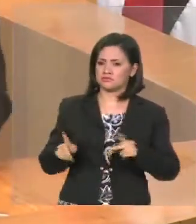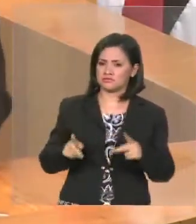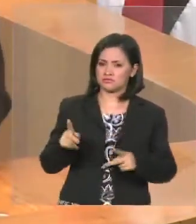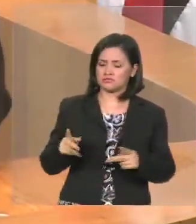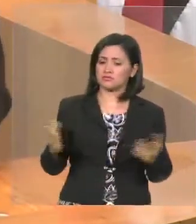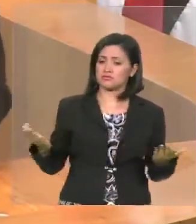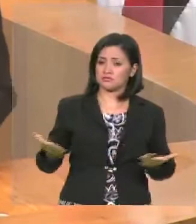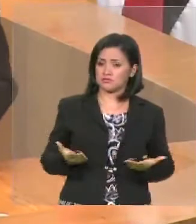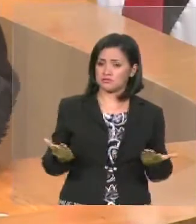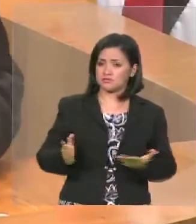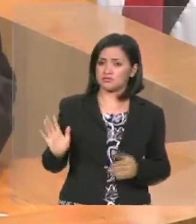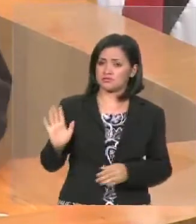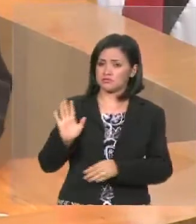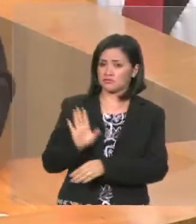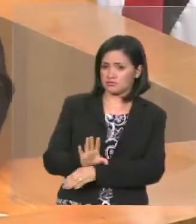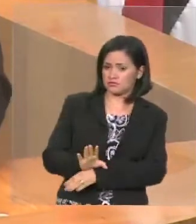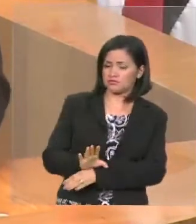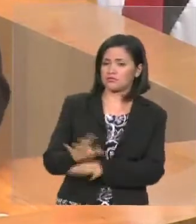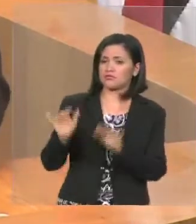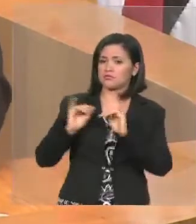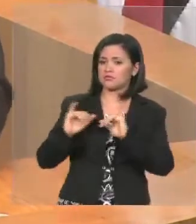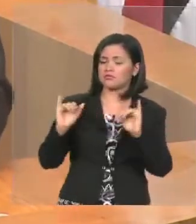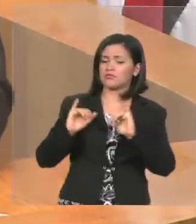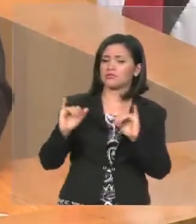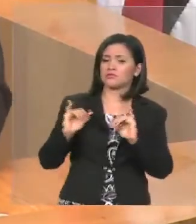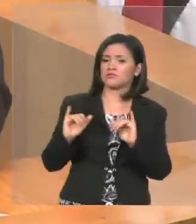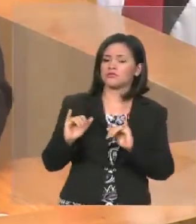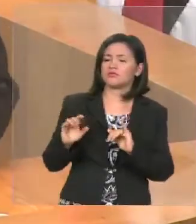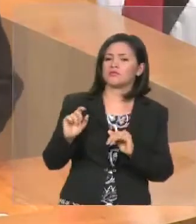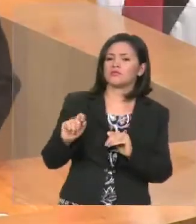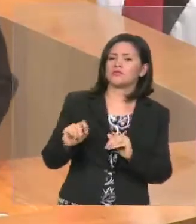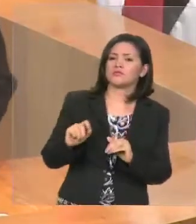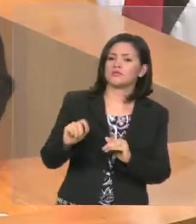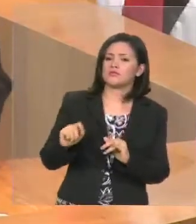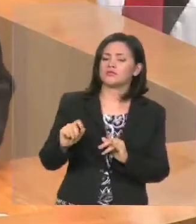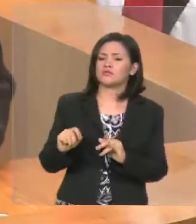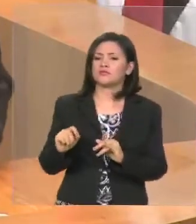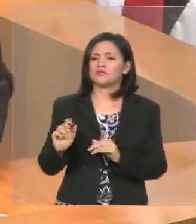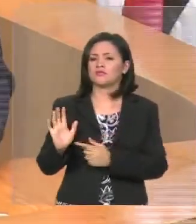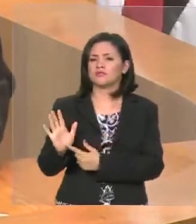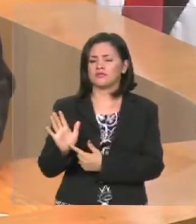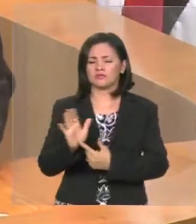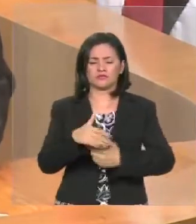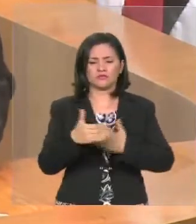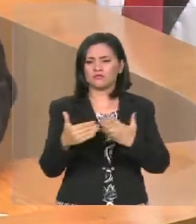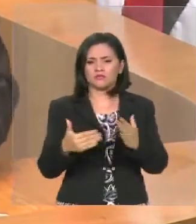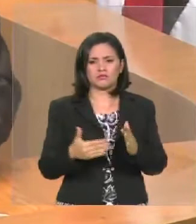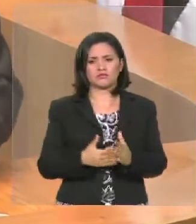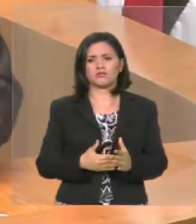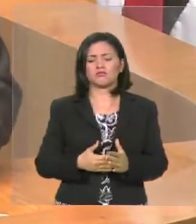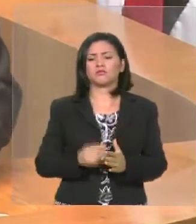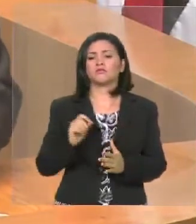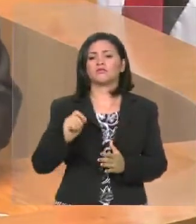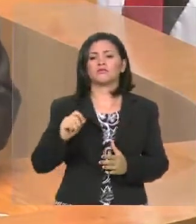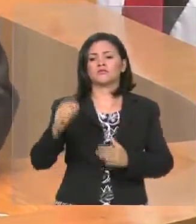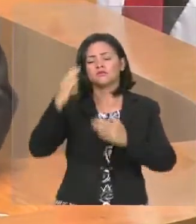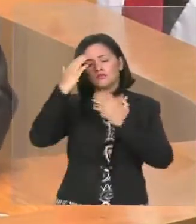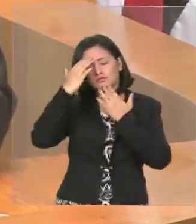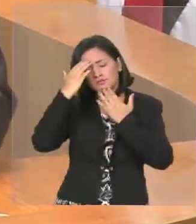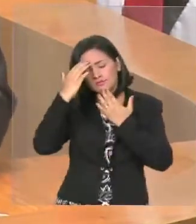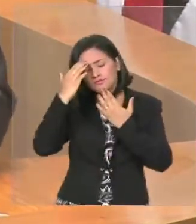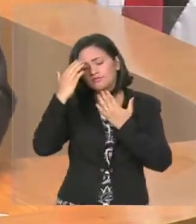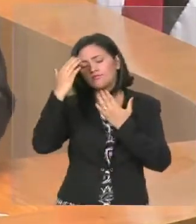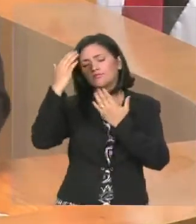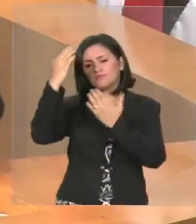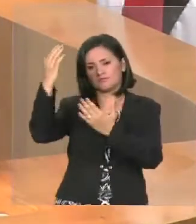hoje, uma palavra que resume tudo isso. Chama-se gratidão. Pois, ao longo de 45